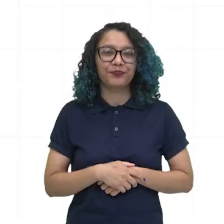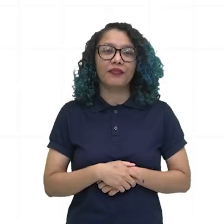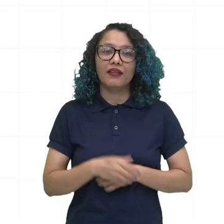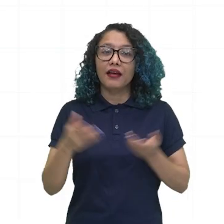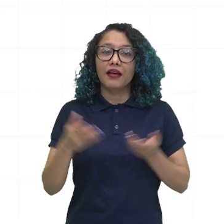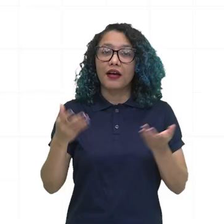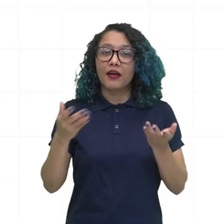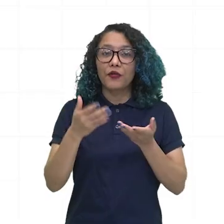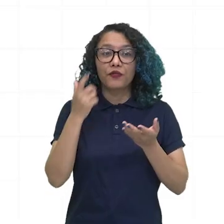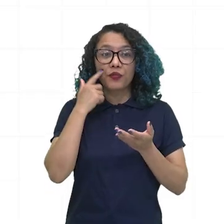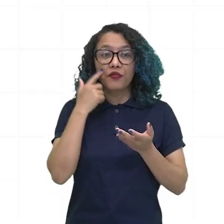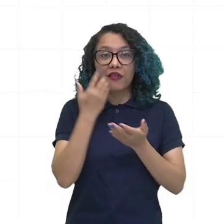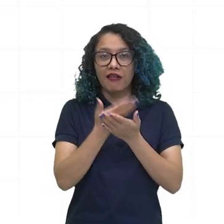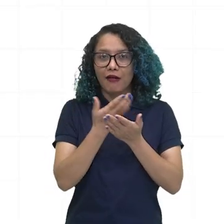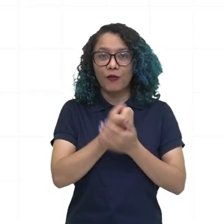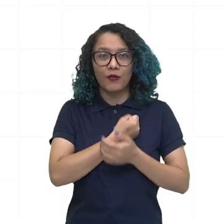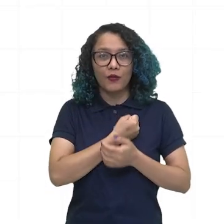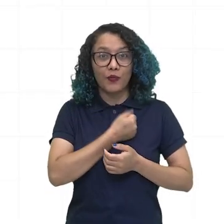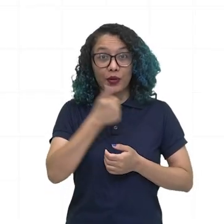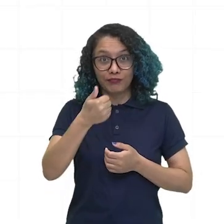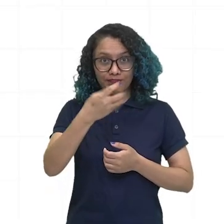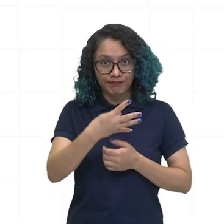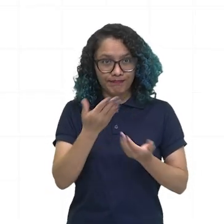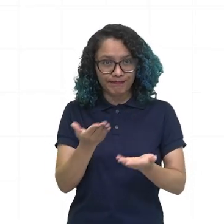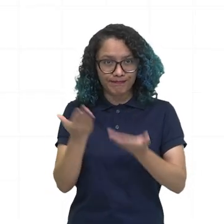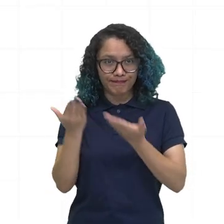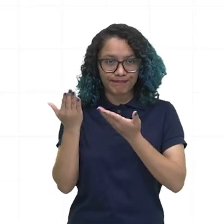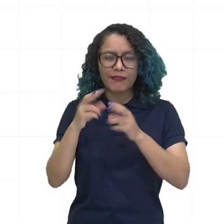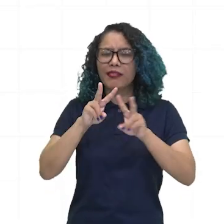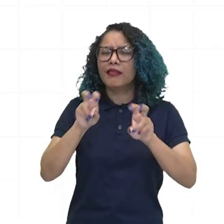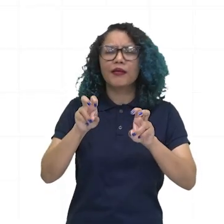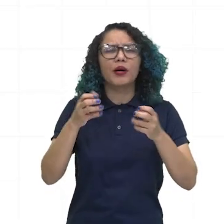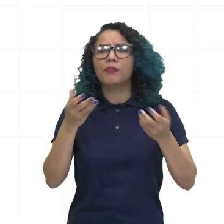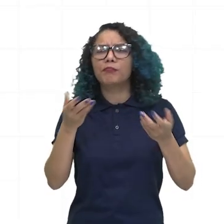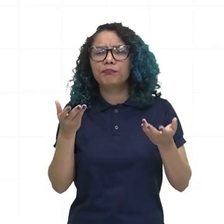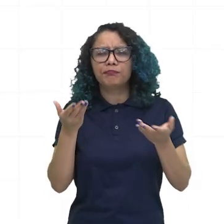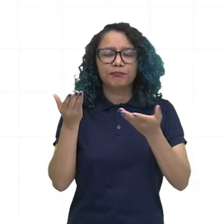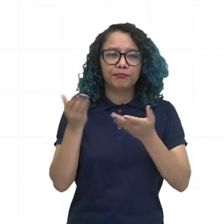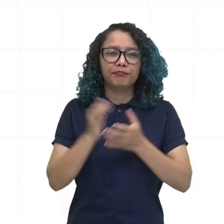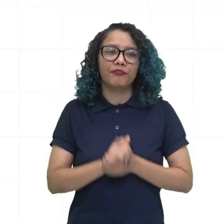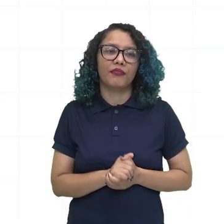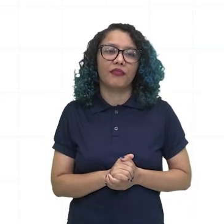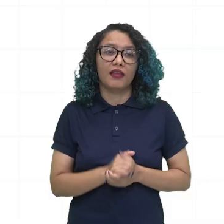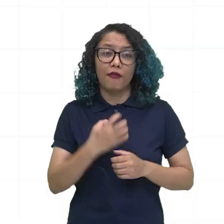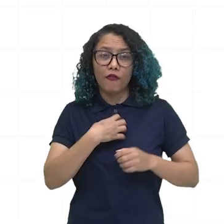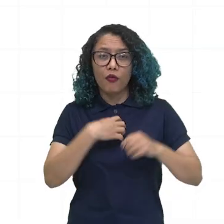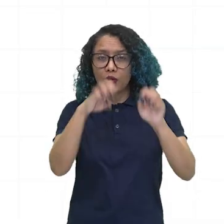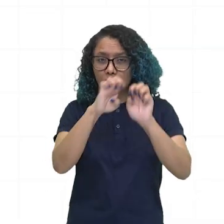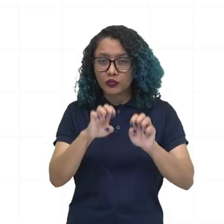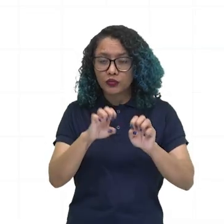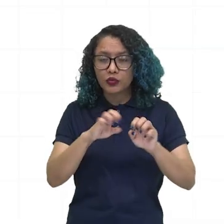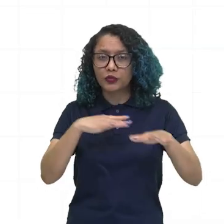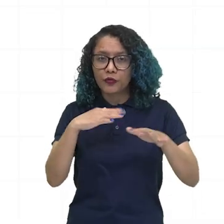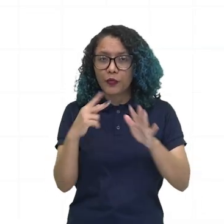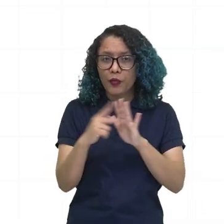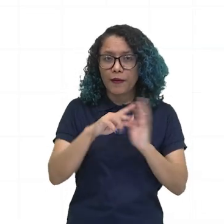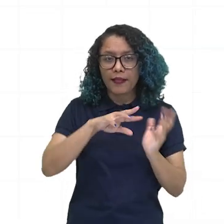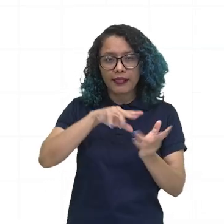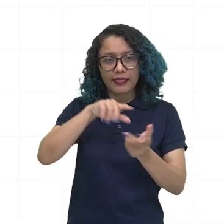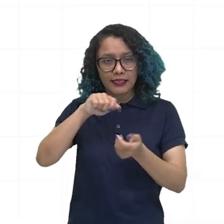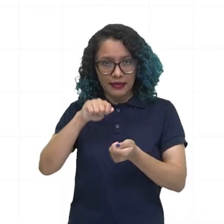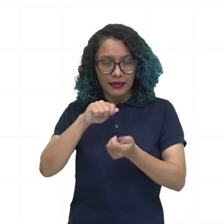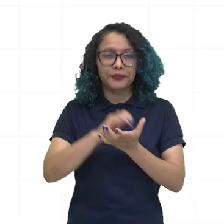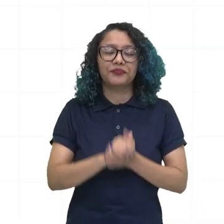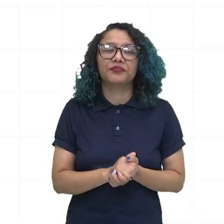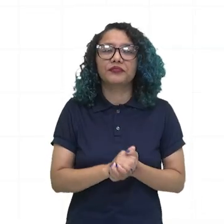e vamos para a nossa aula de número 14, com objeto de conhecimento, forma, estrutura e